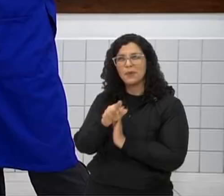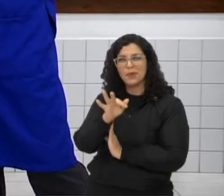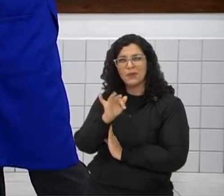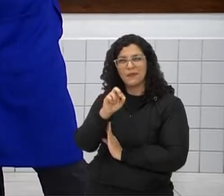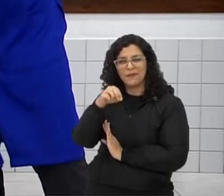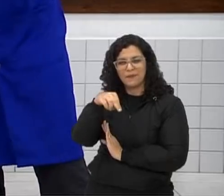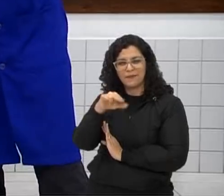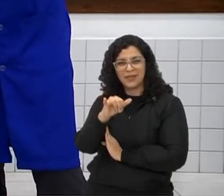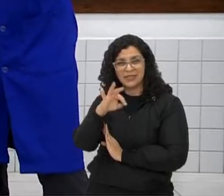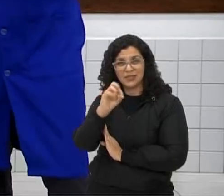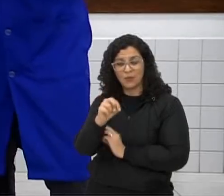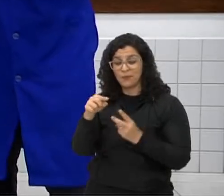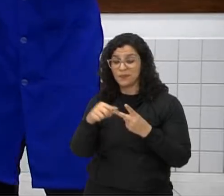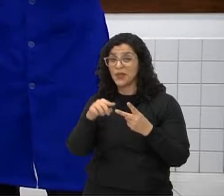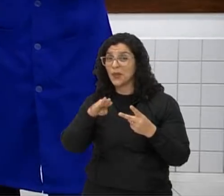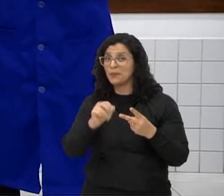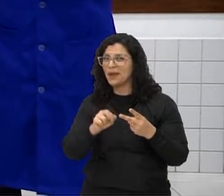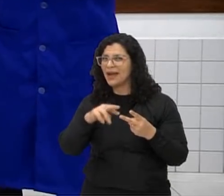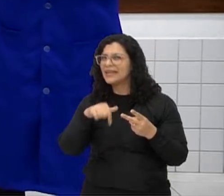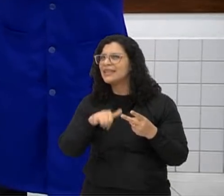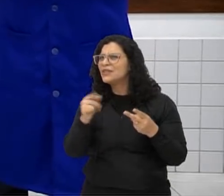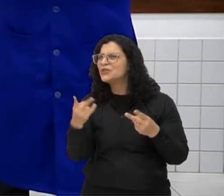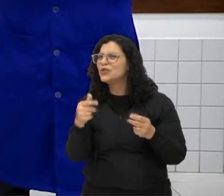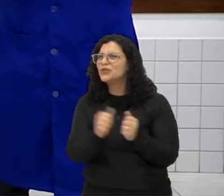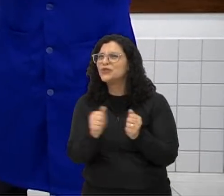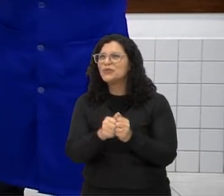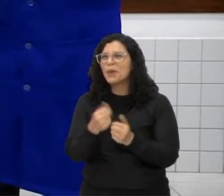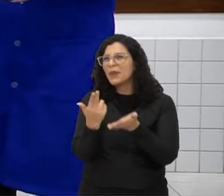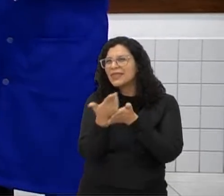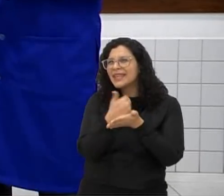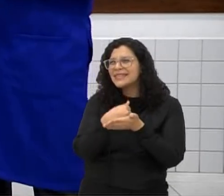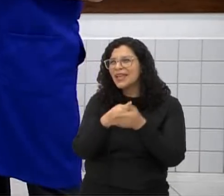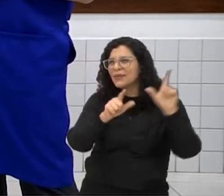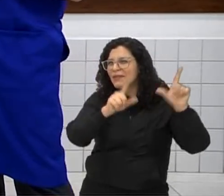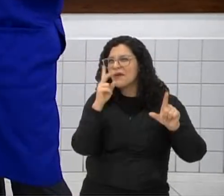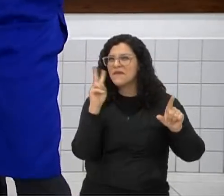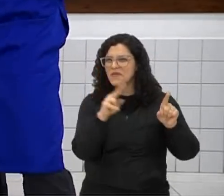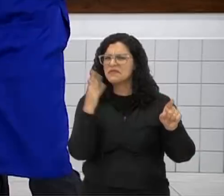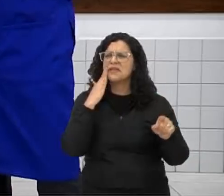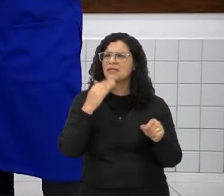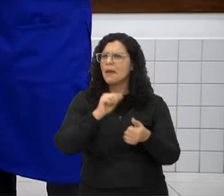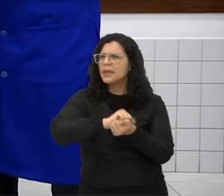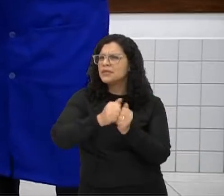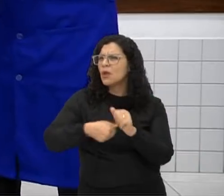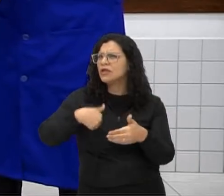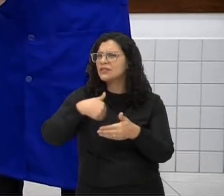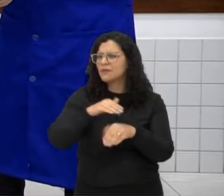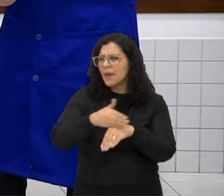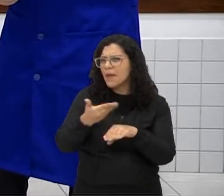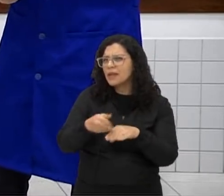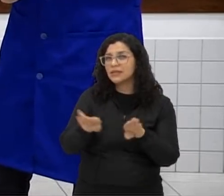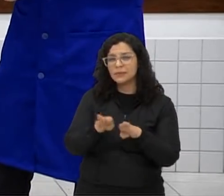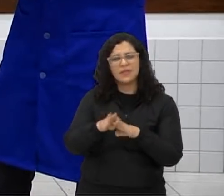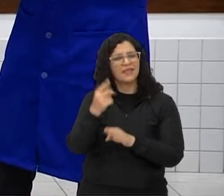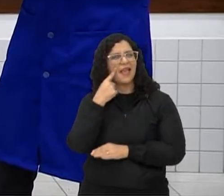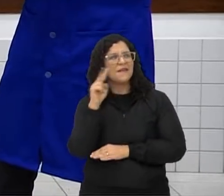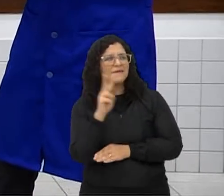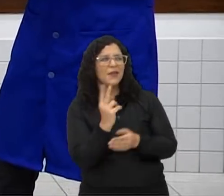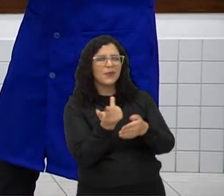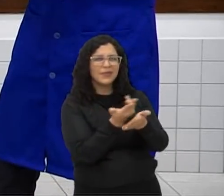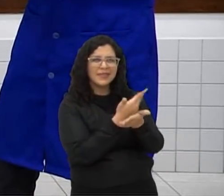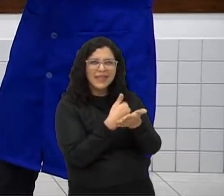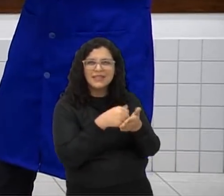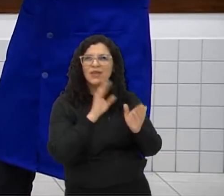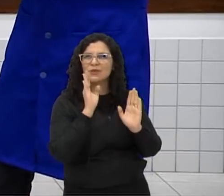e do Barney. Vocês sabem qual é o esporte do Fred Flintstone e do Barney? Você sabe, Gilson? Olha aí, quem assistiu a animação, quem assistiu aí